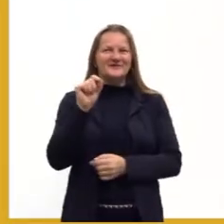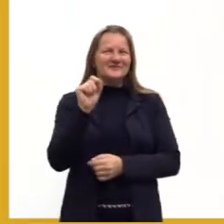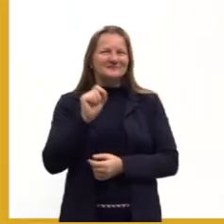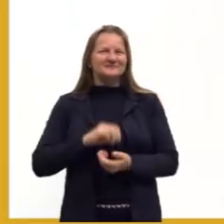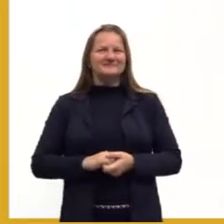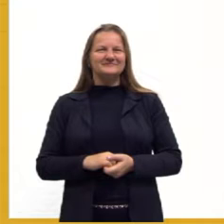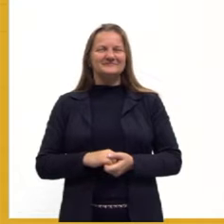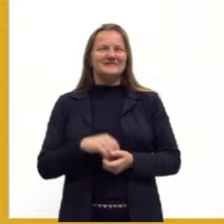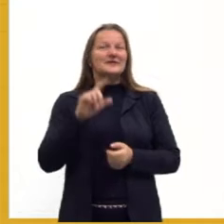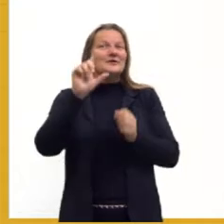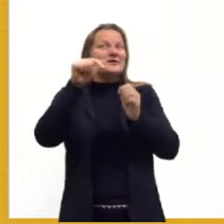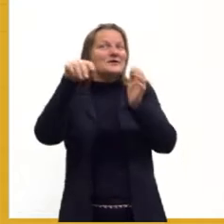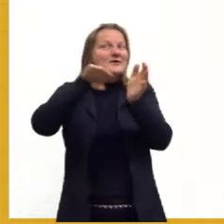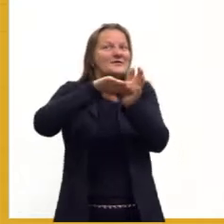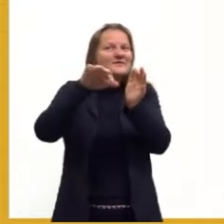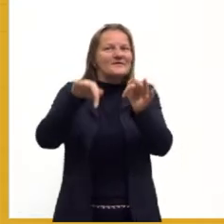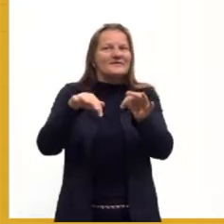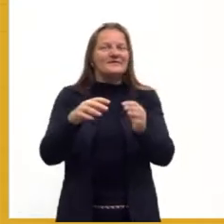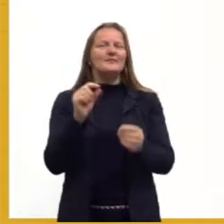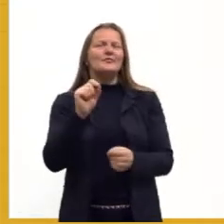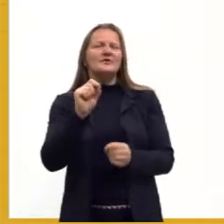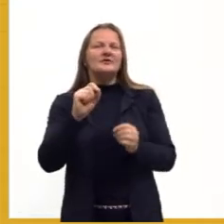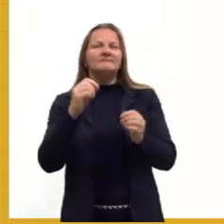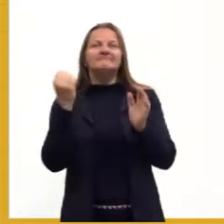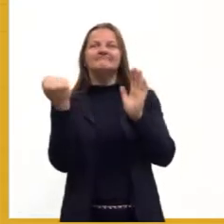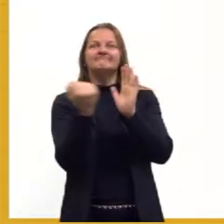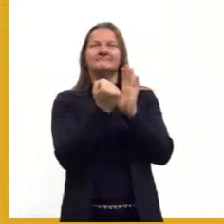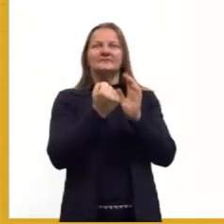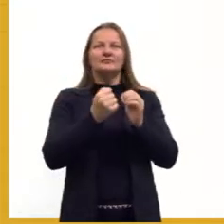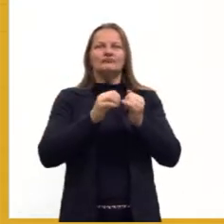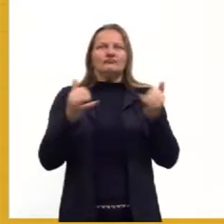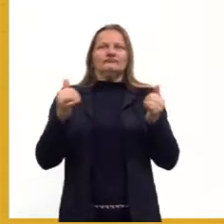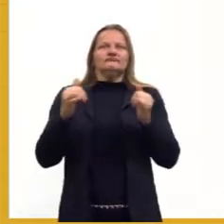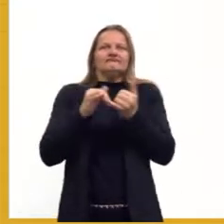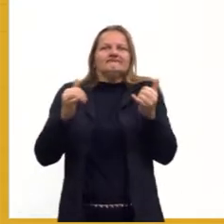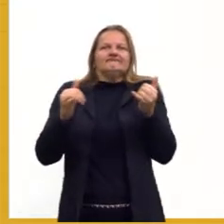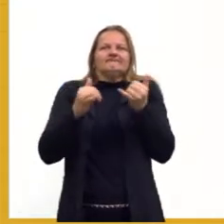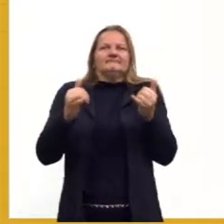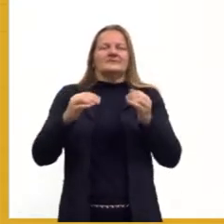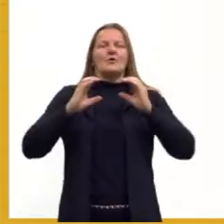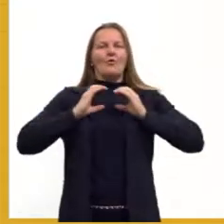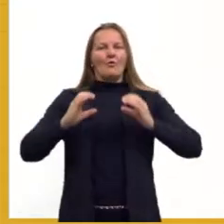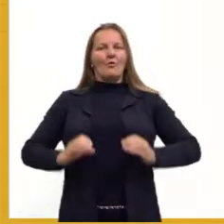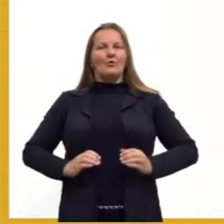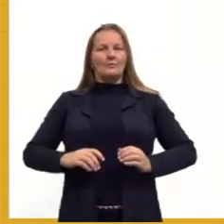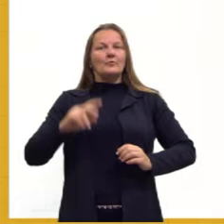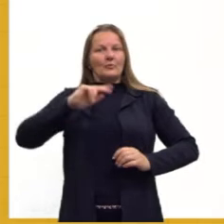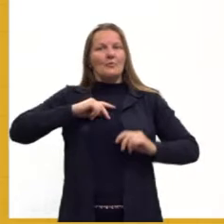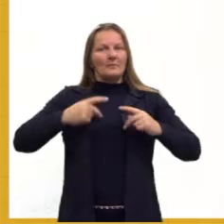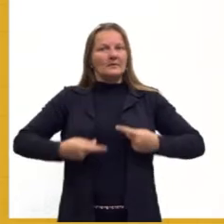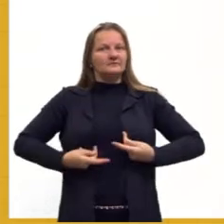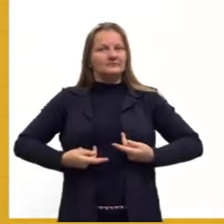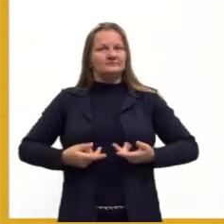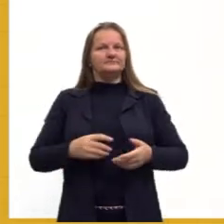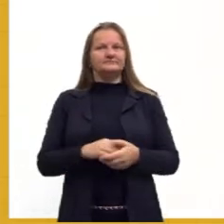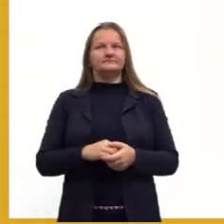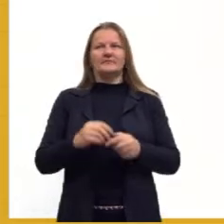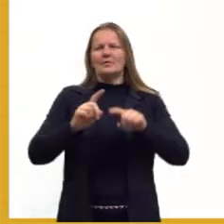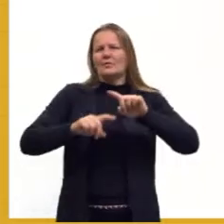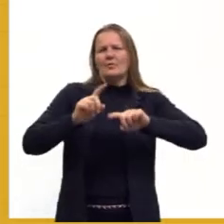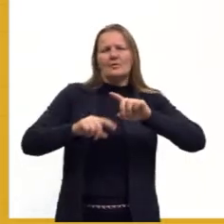tentar então responder ela no final o que causa um choque elétrico no corpo humano é pensa no corpo humano